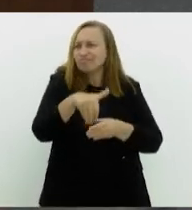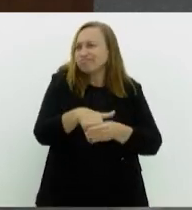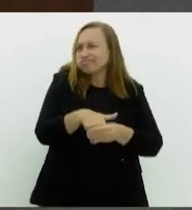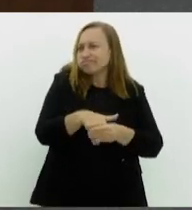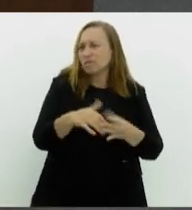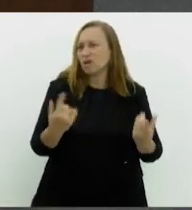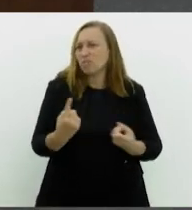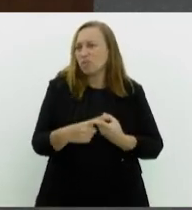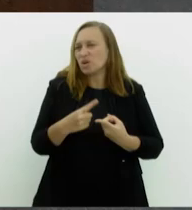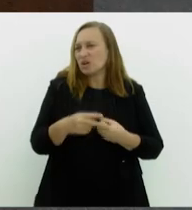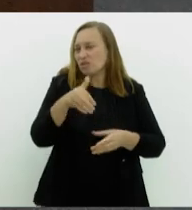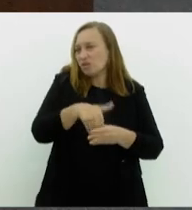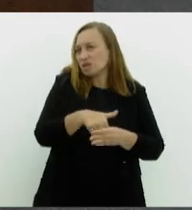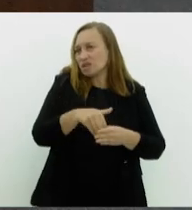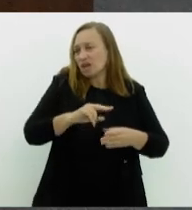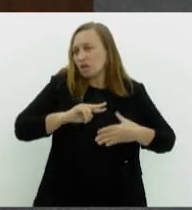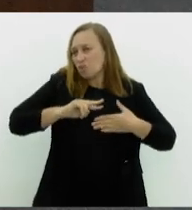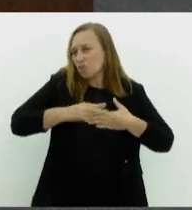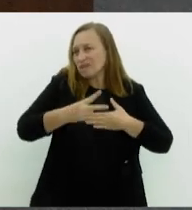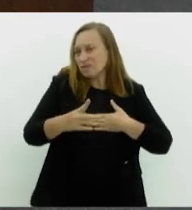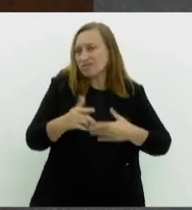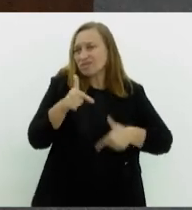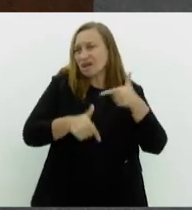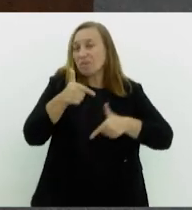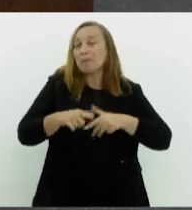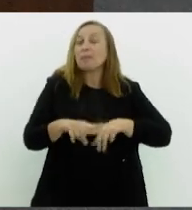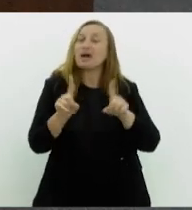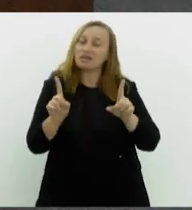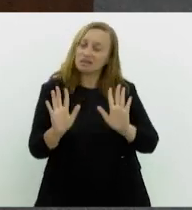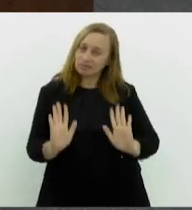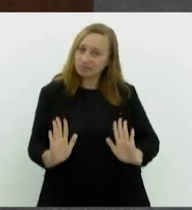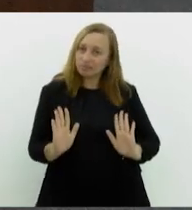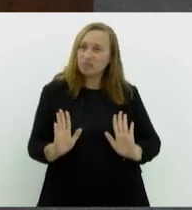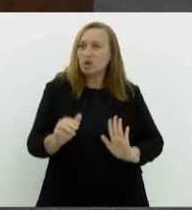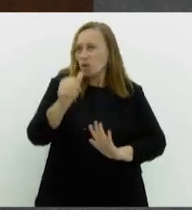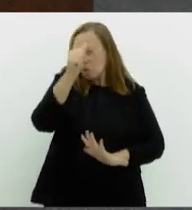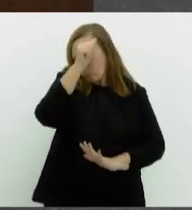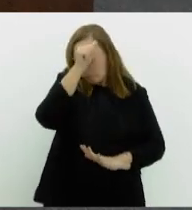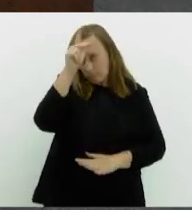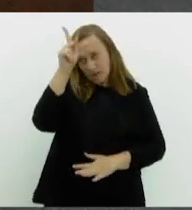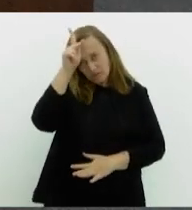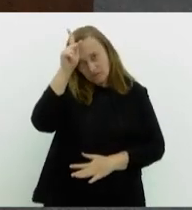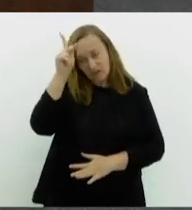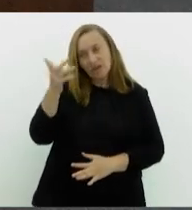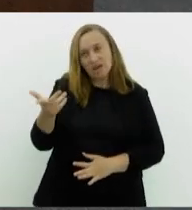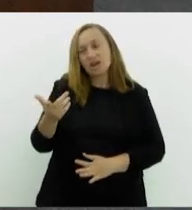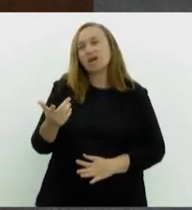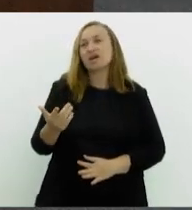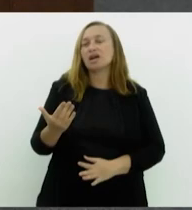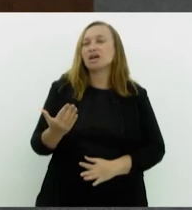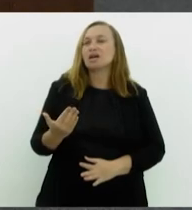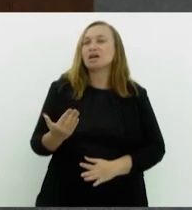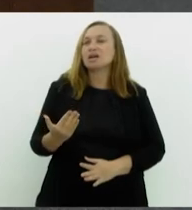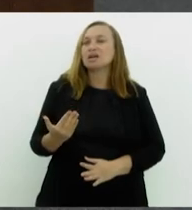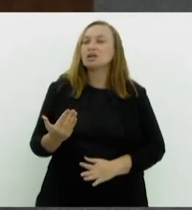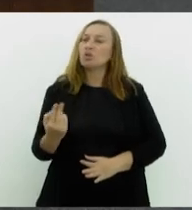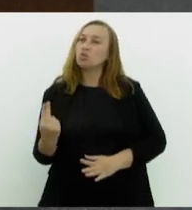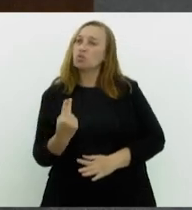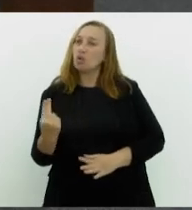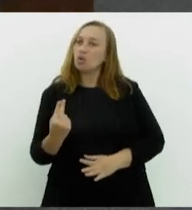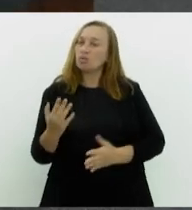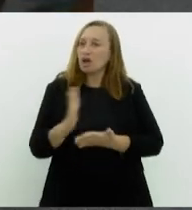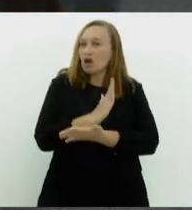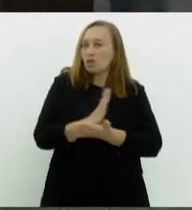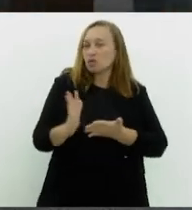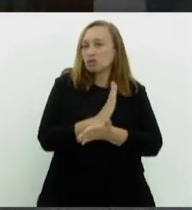voto é consequência de trabalho. Mas aí o prefeito, ele dá coautoria a alguns vereadores, o prefeito